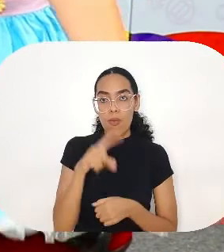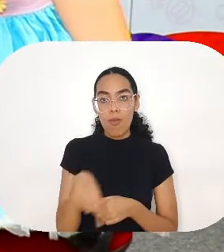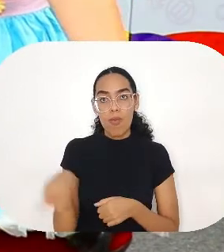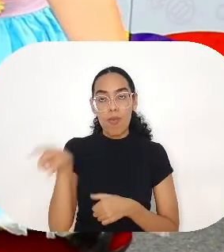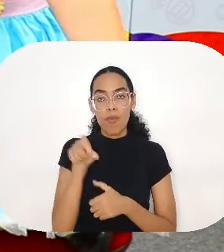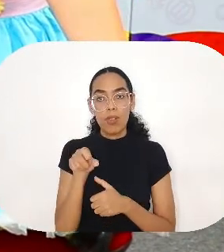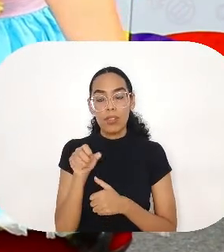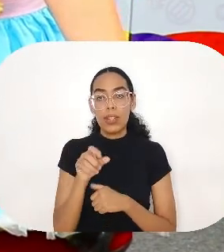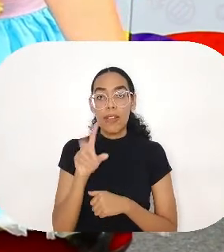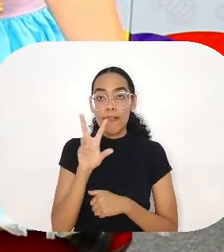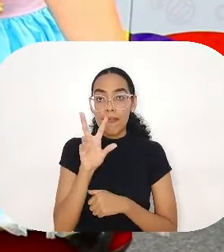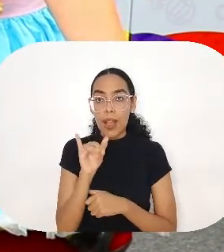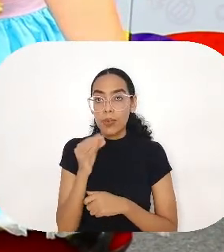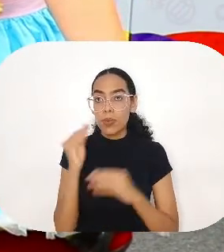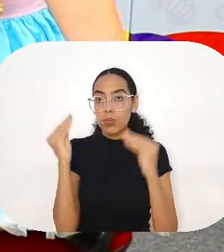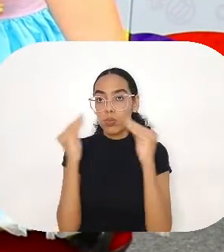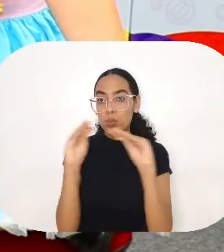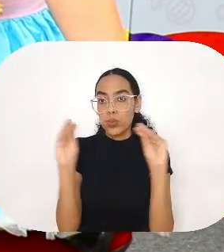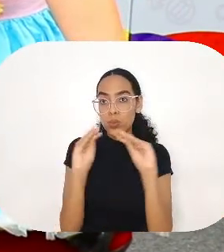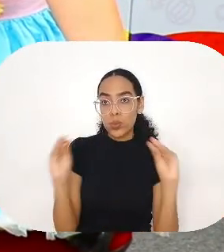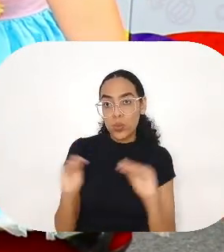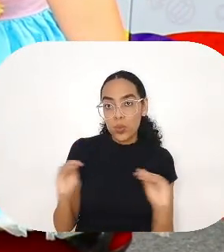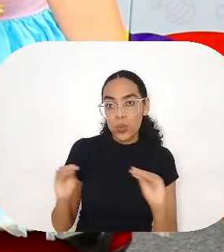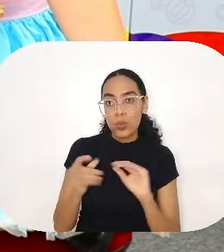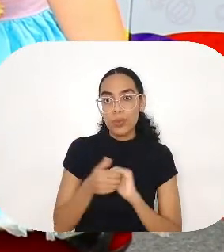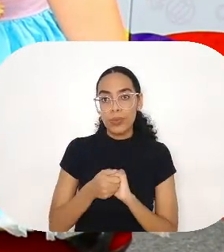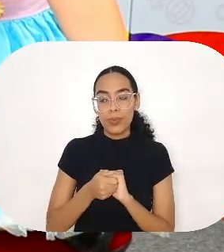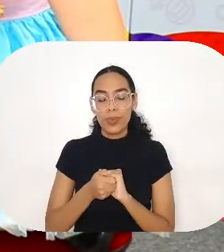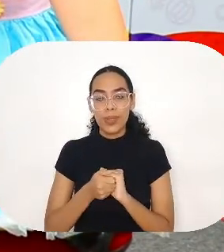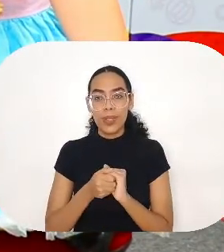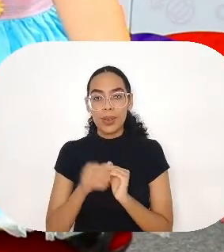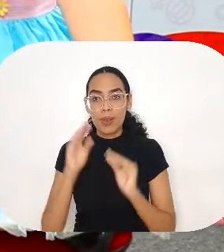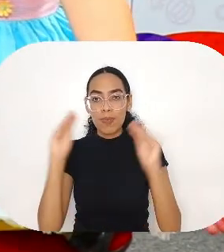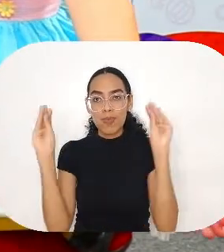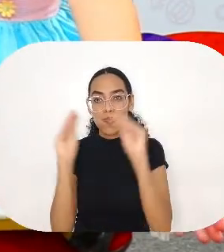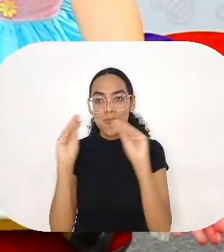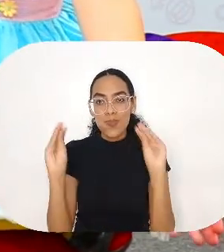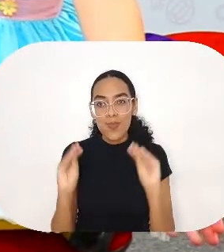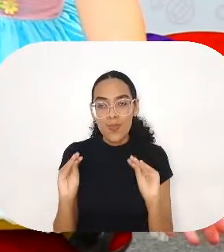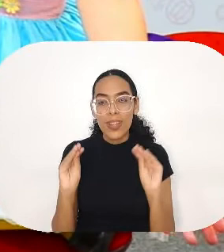com um beijo bem grande no coração de vocês